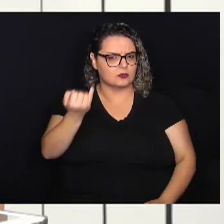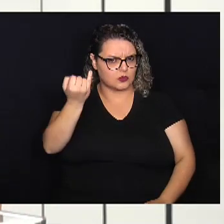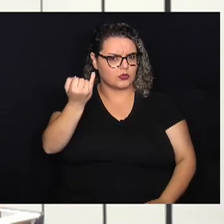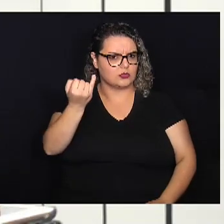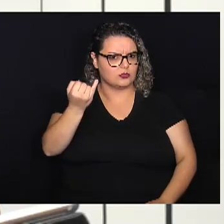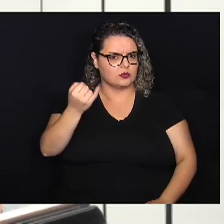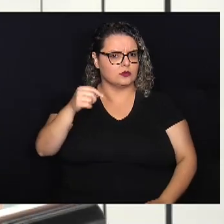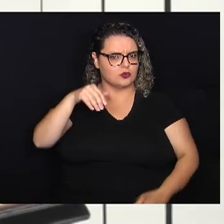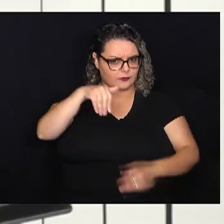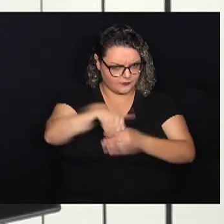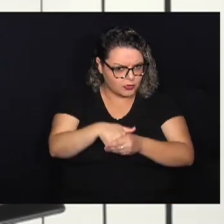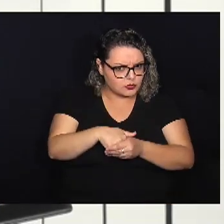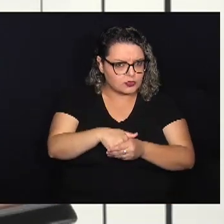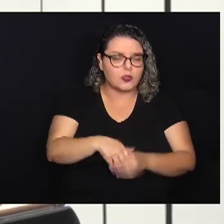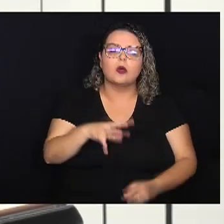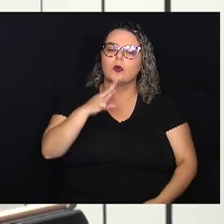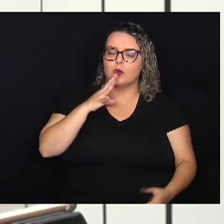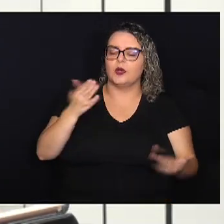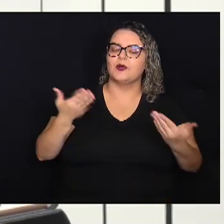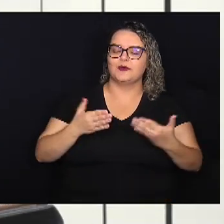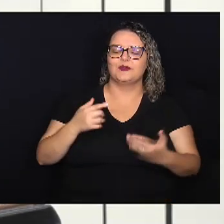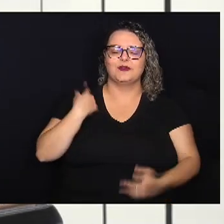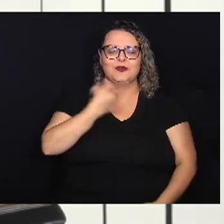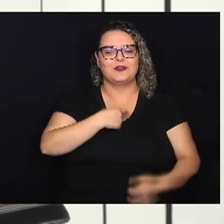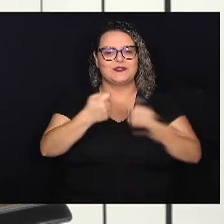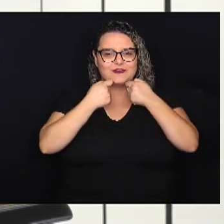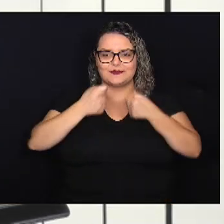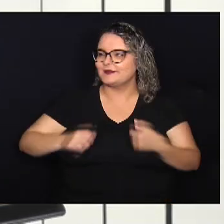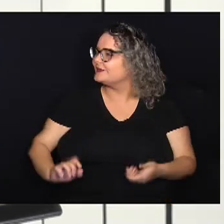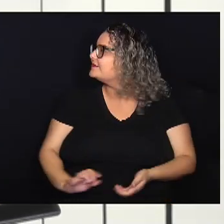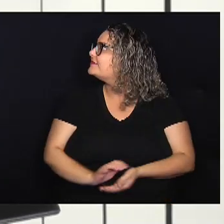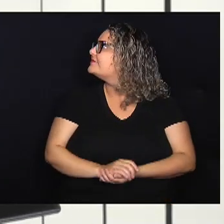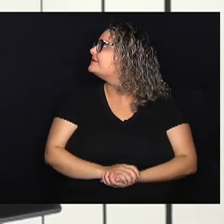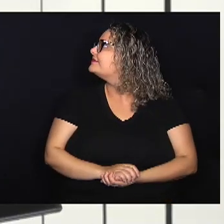desse voto? Conheça agora na nossa reportagem.